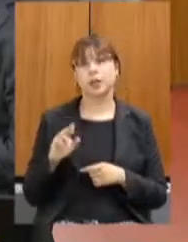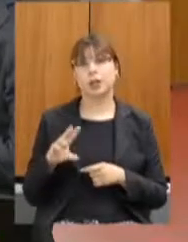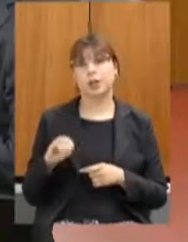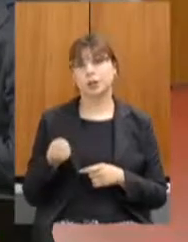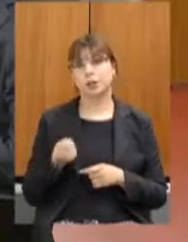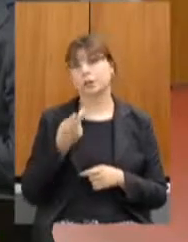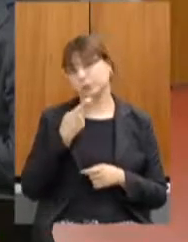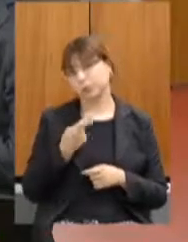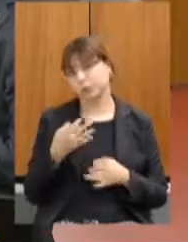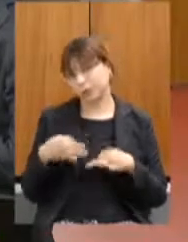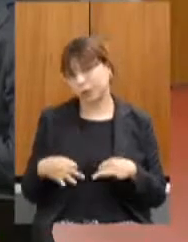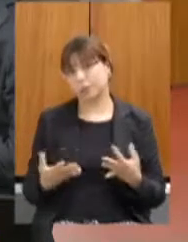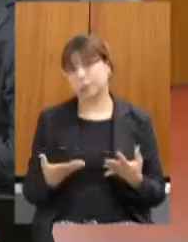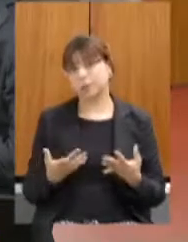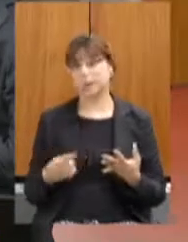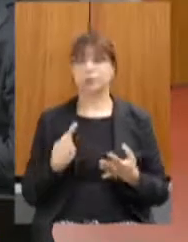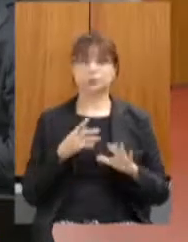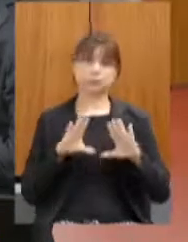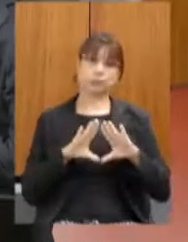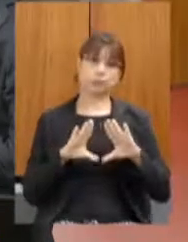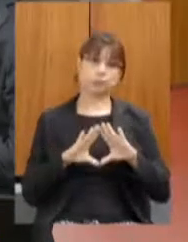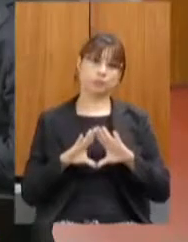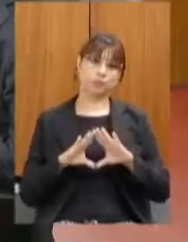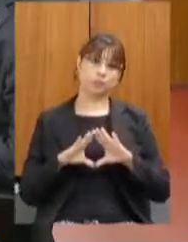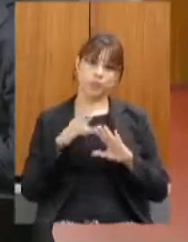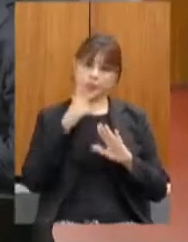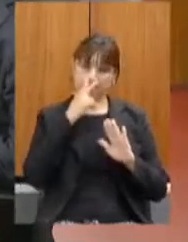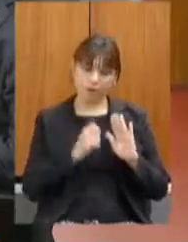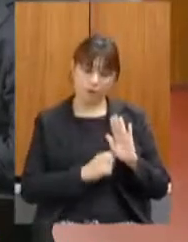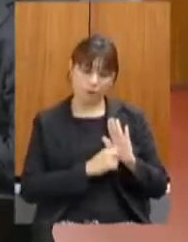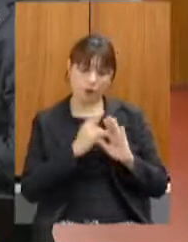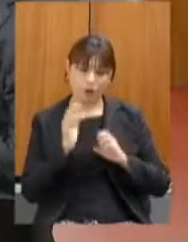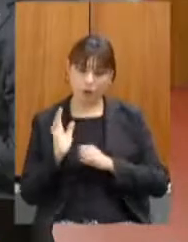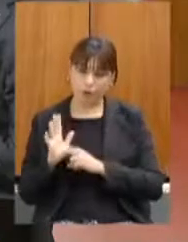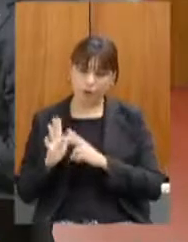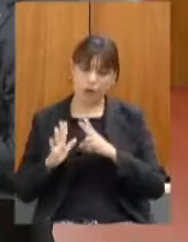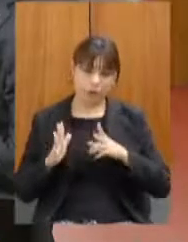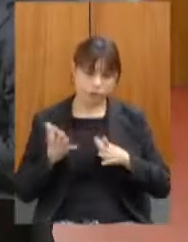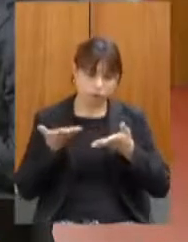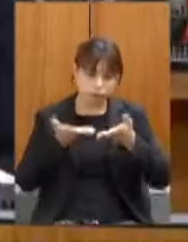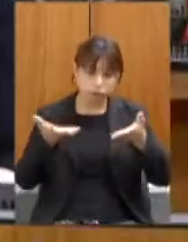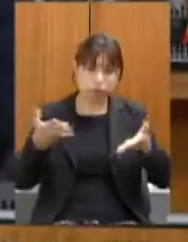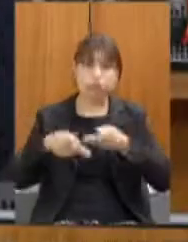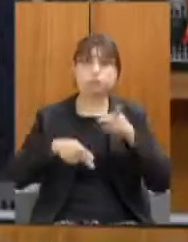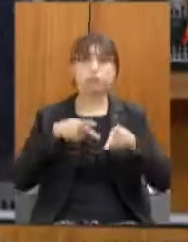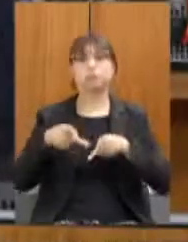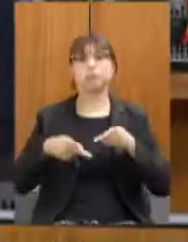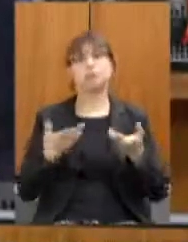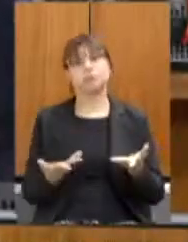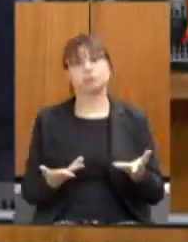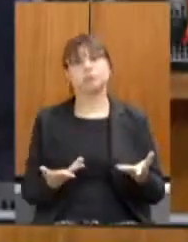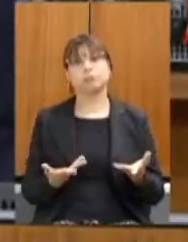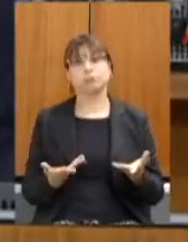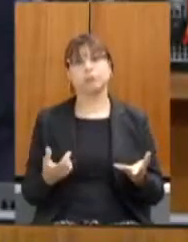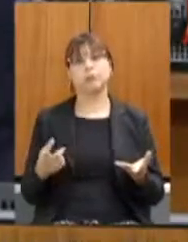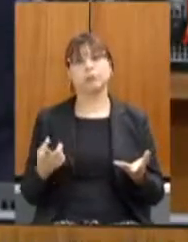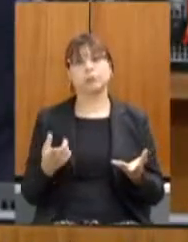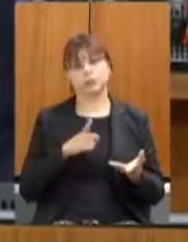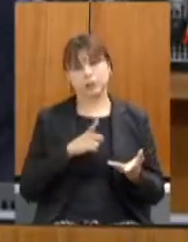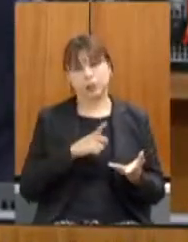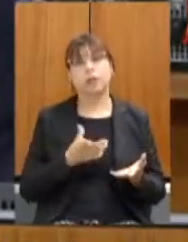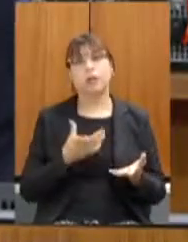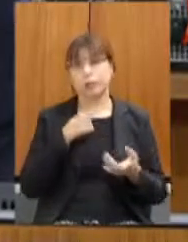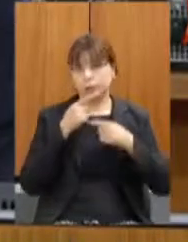ela é de certa forma a voz da população e o que fazer algumas perguntas aqui que são